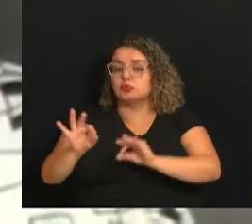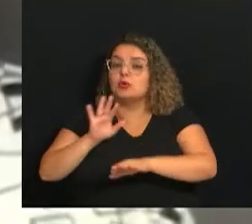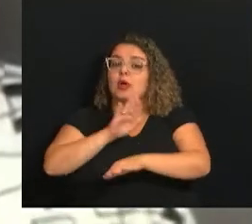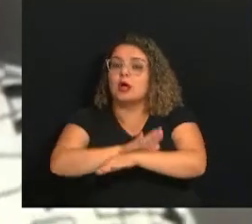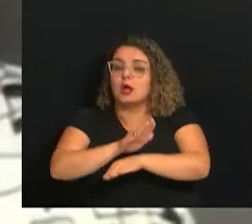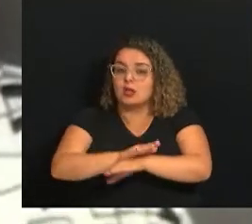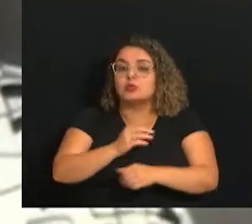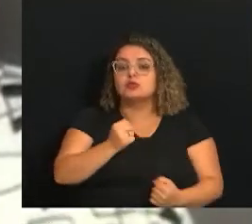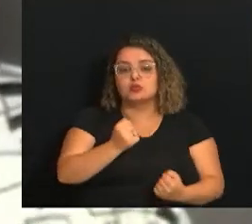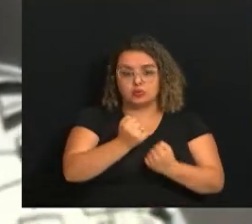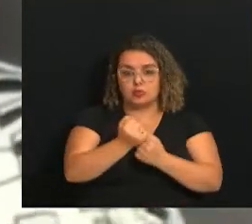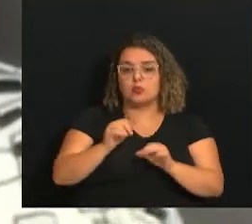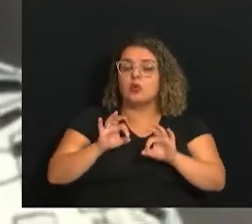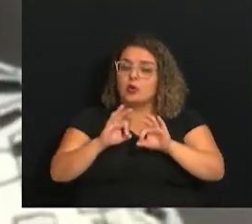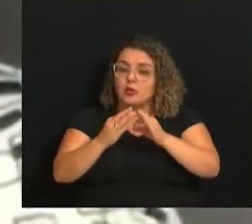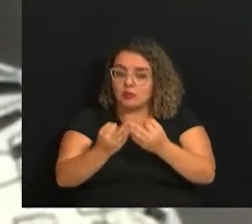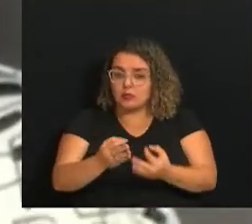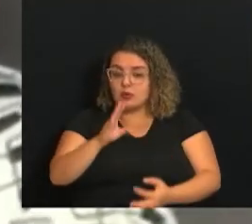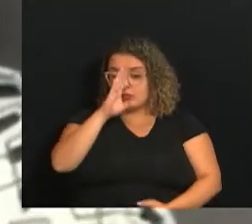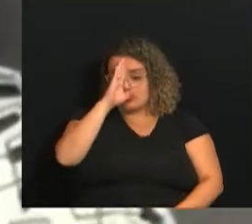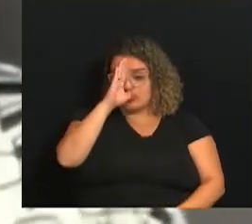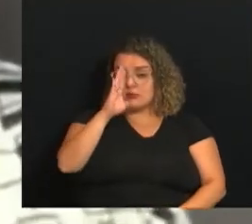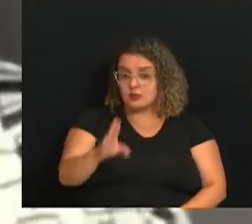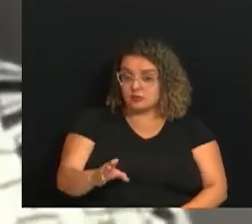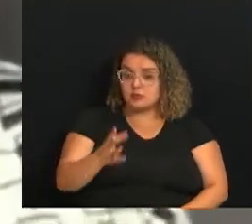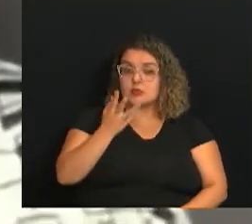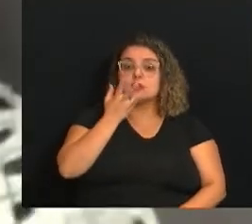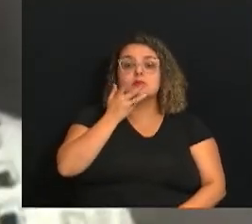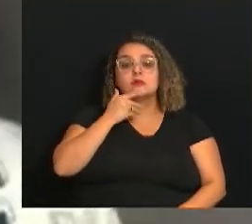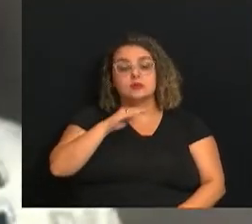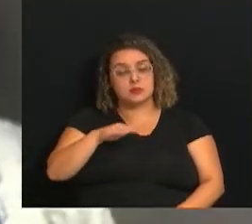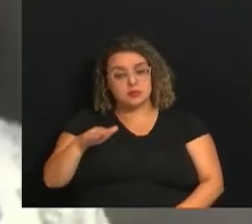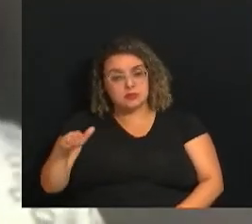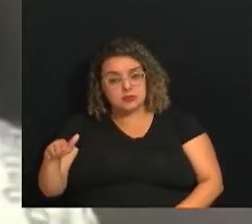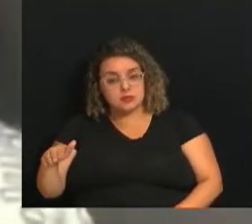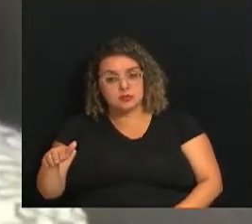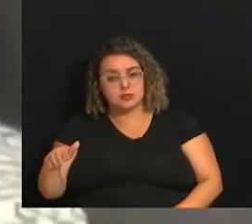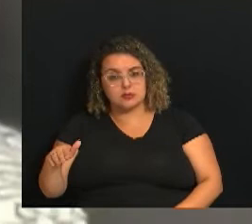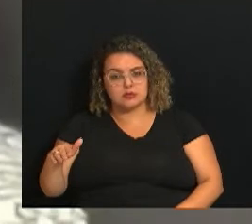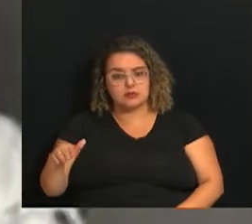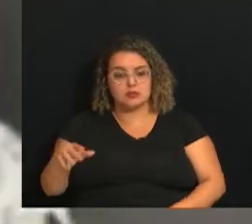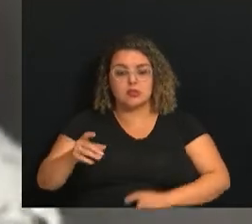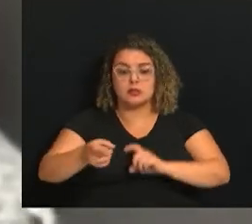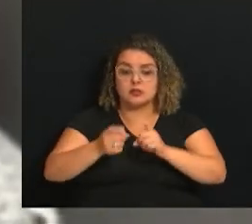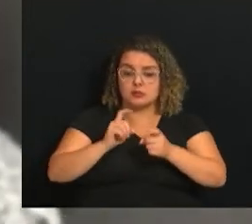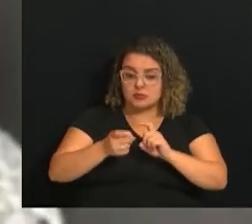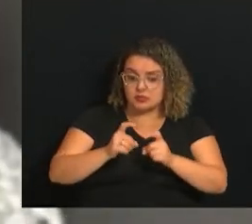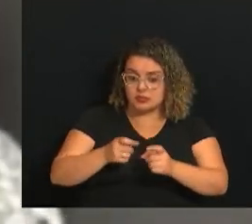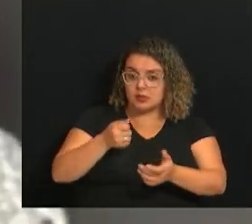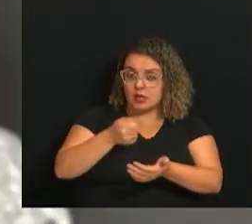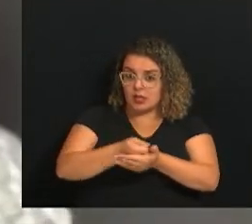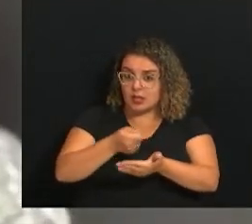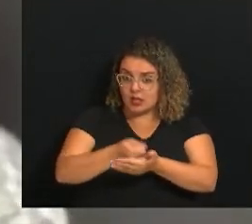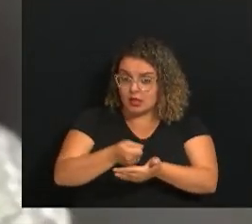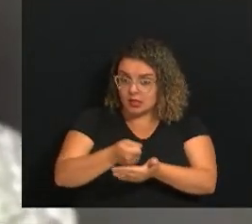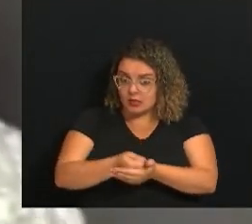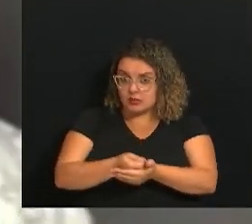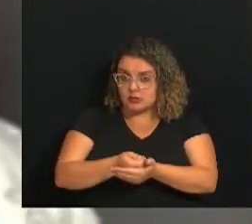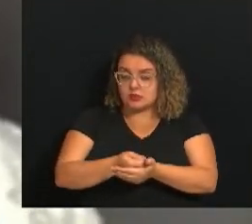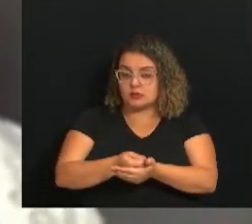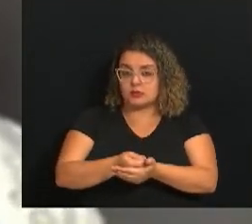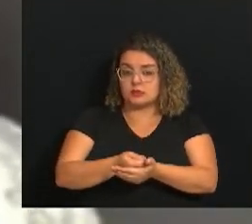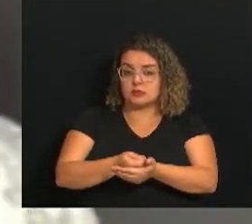apoio a essas famílias e principalmente a essas crianças. E essas reuniões garantem a